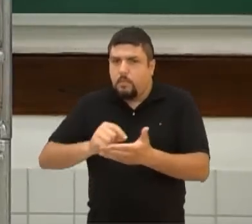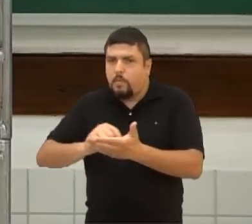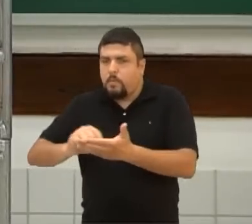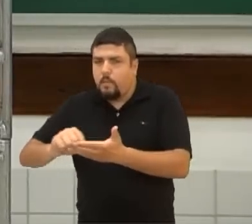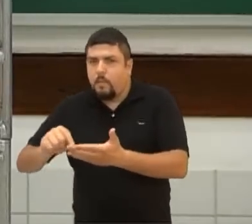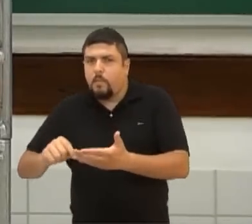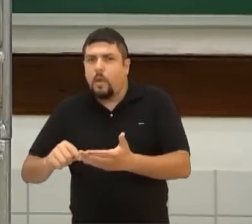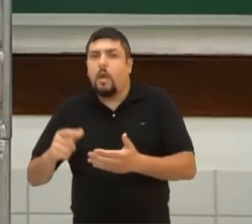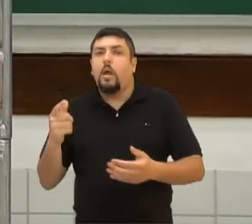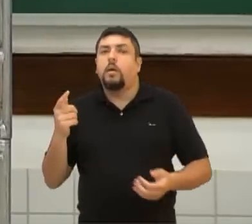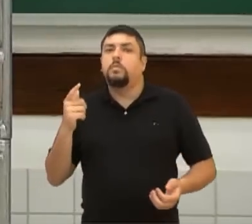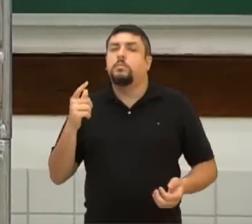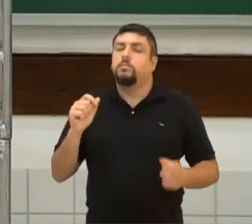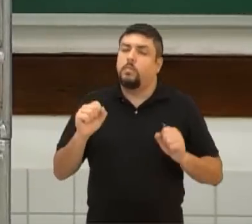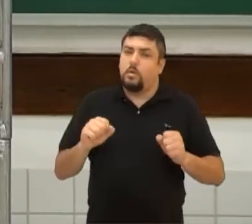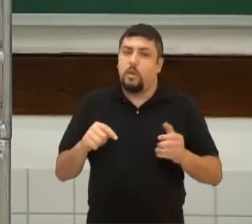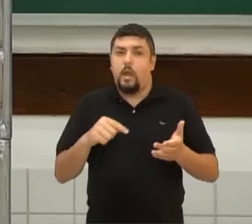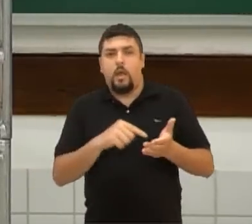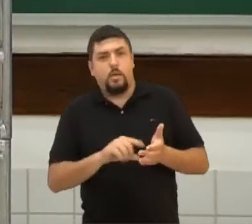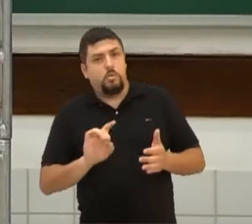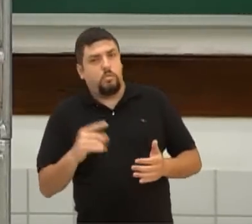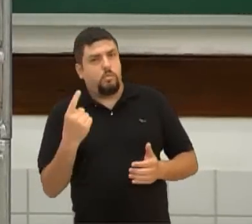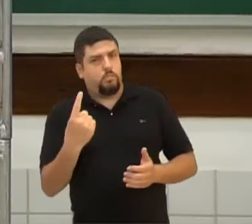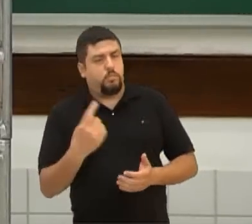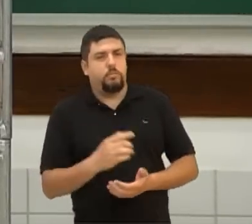aqui uma única aposta.